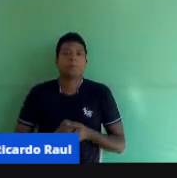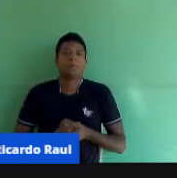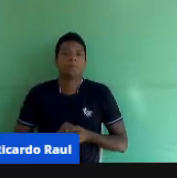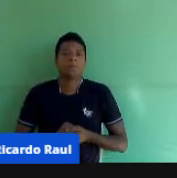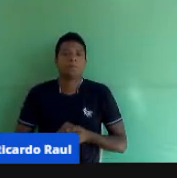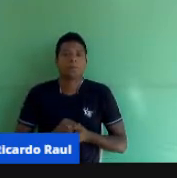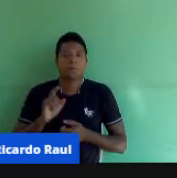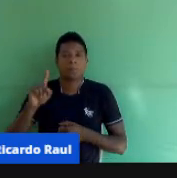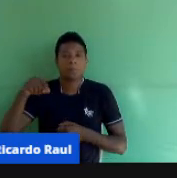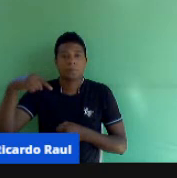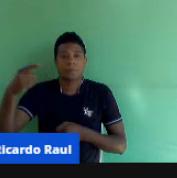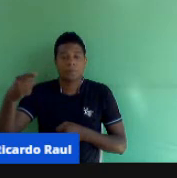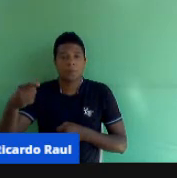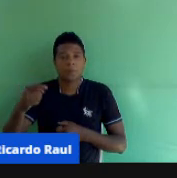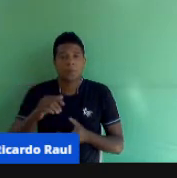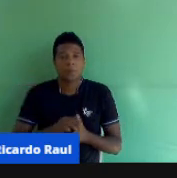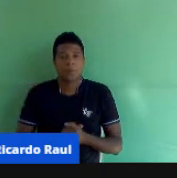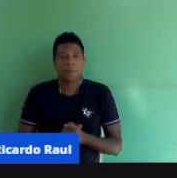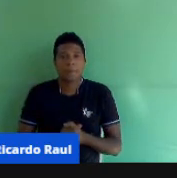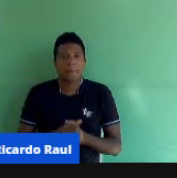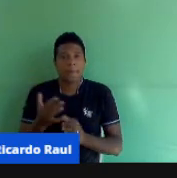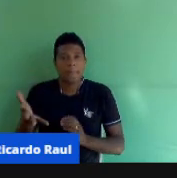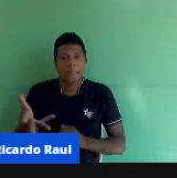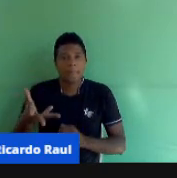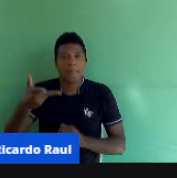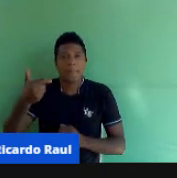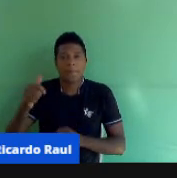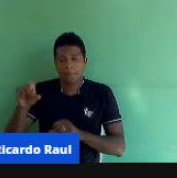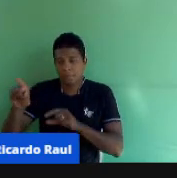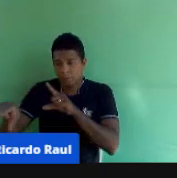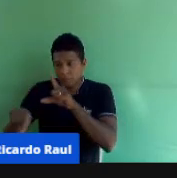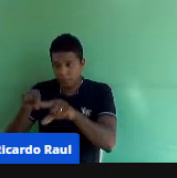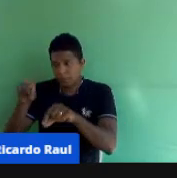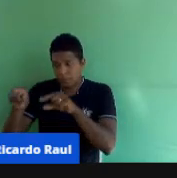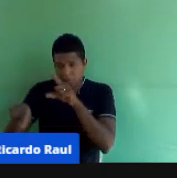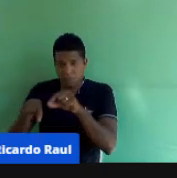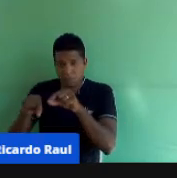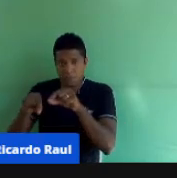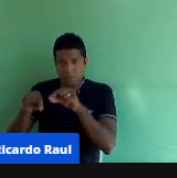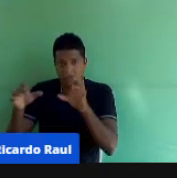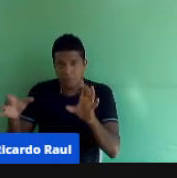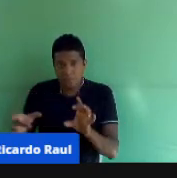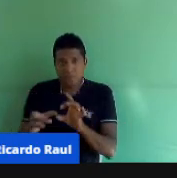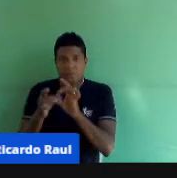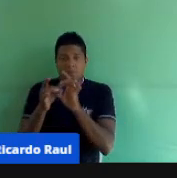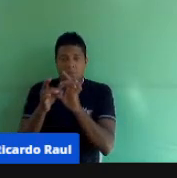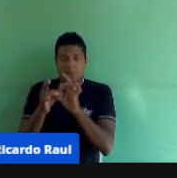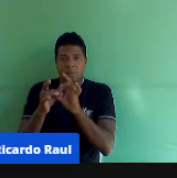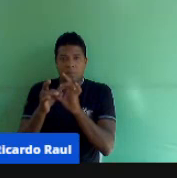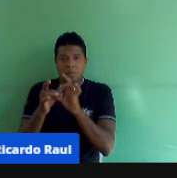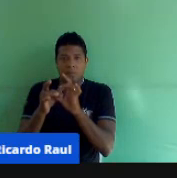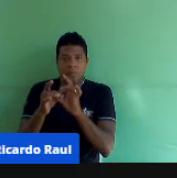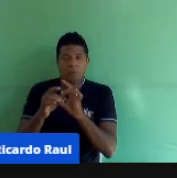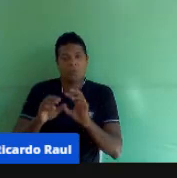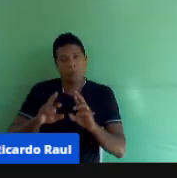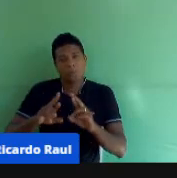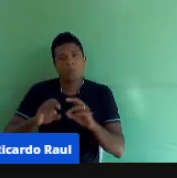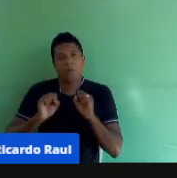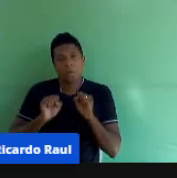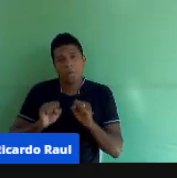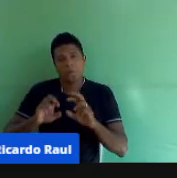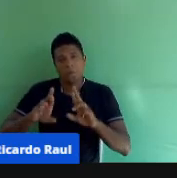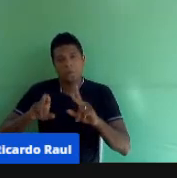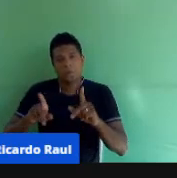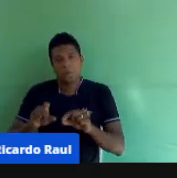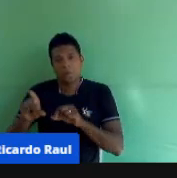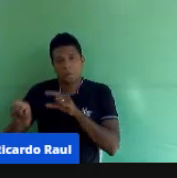Depois, fui nas habilidades e também selecionei as habilidades que se encaixam. Pode ser o caminho inverso também. Você pode